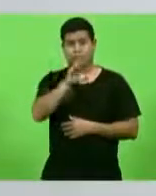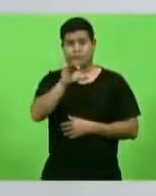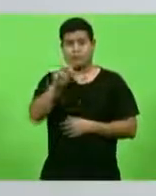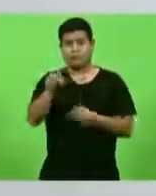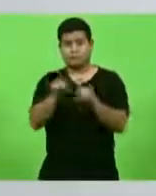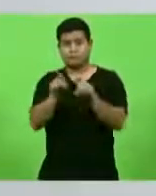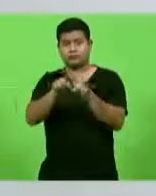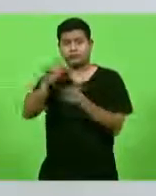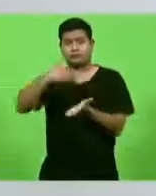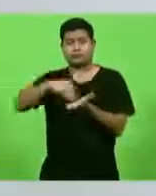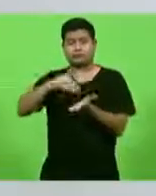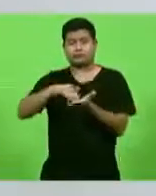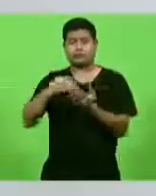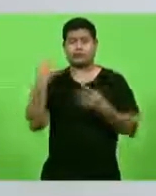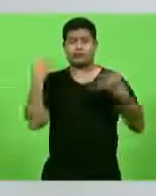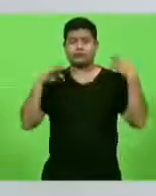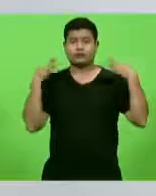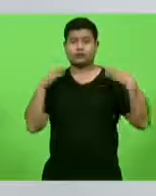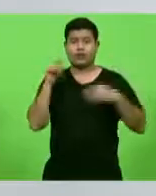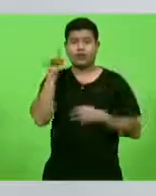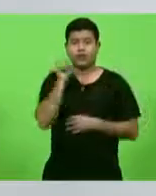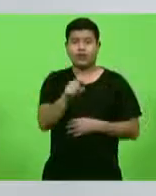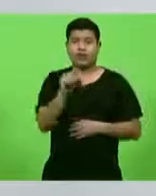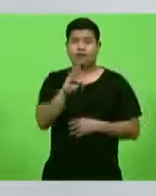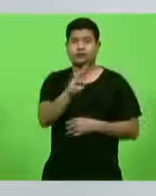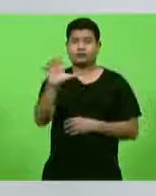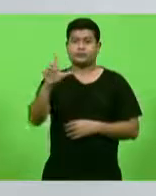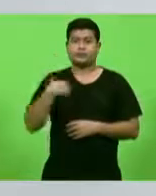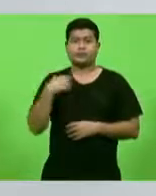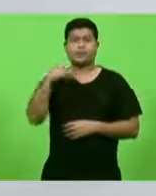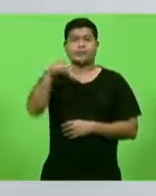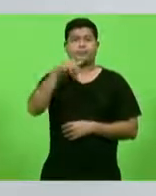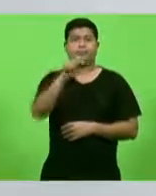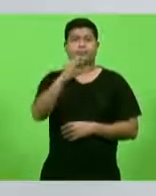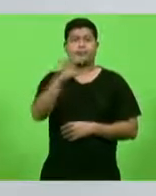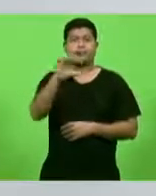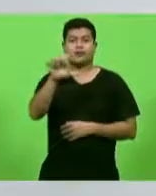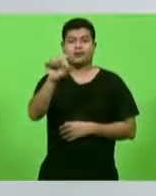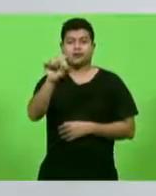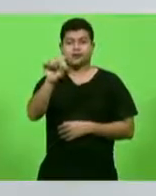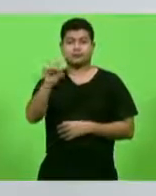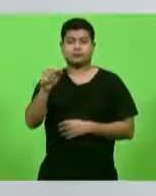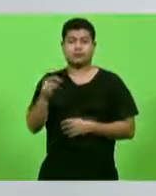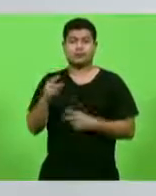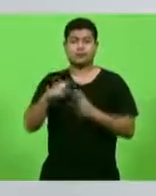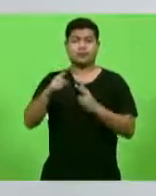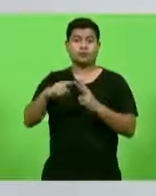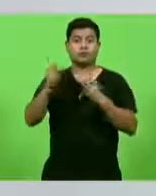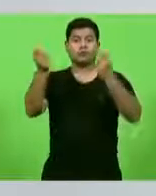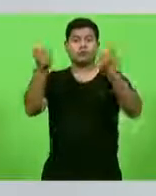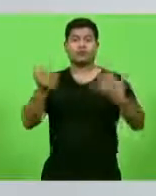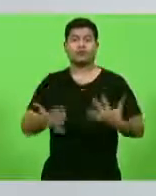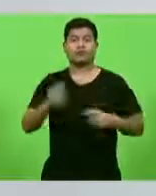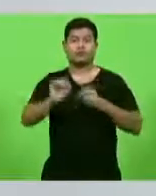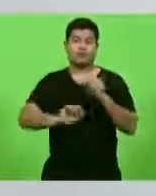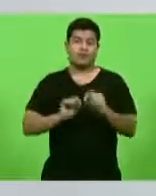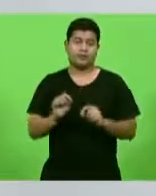secretário de Turismo lá de Blumenau, Marcelo Groel, e ele me disse que, na realidade,